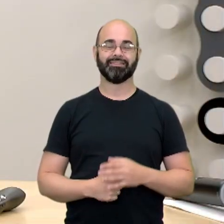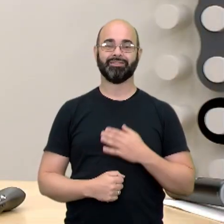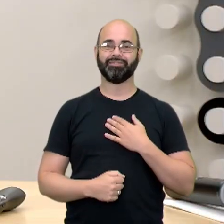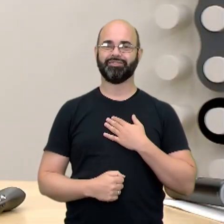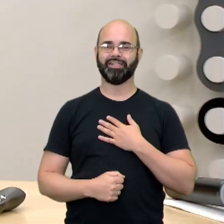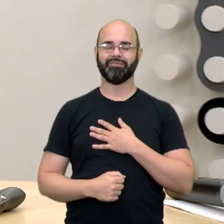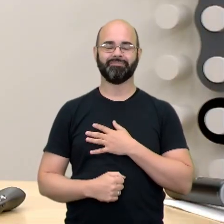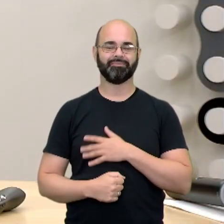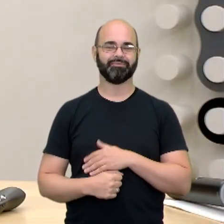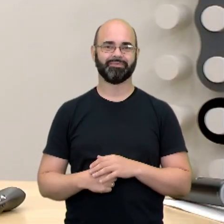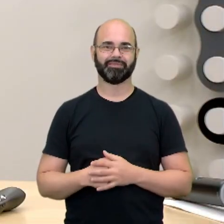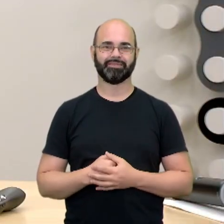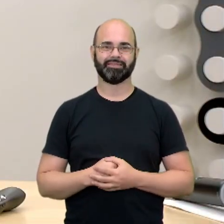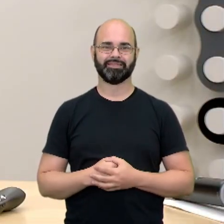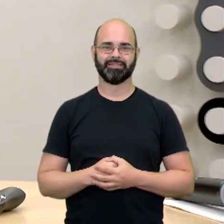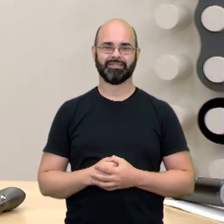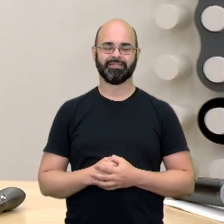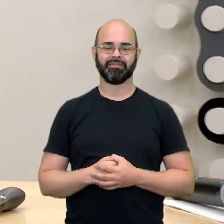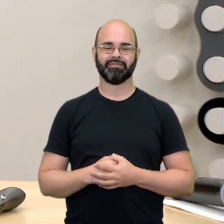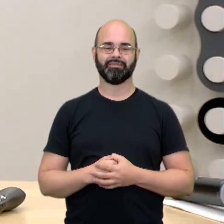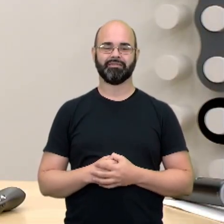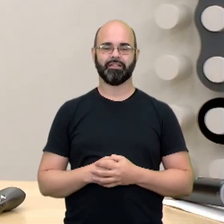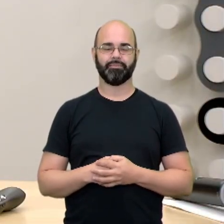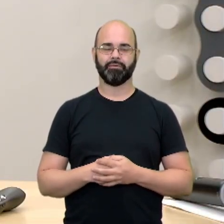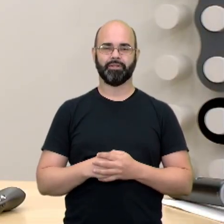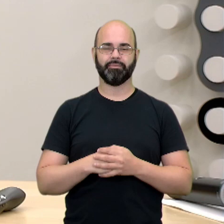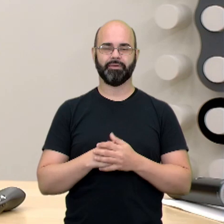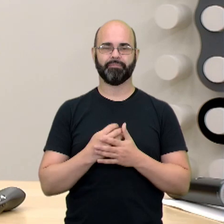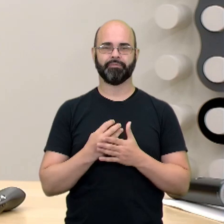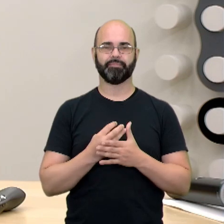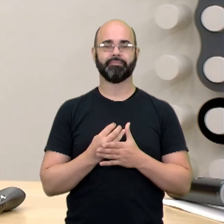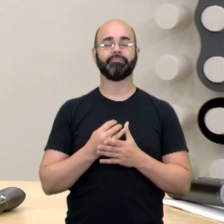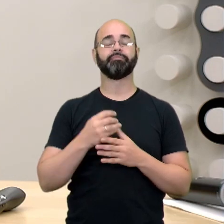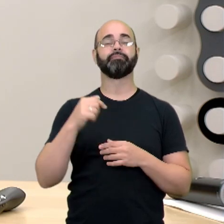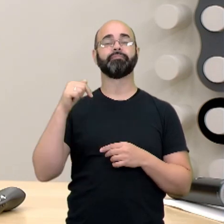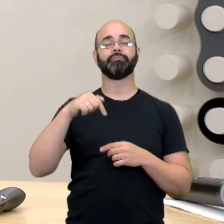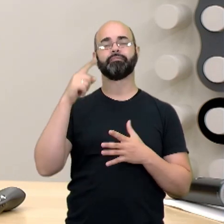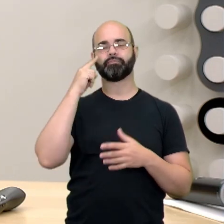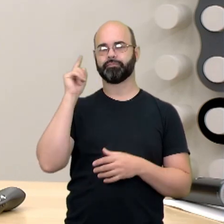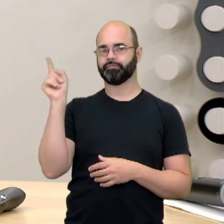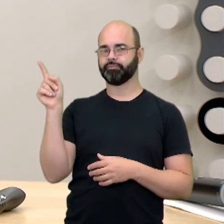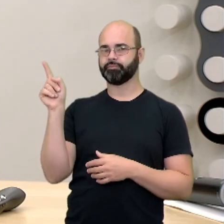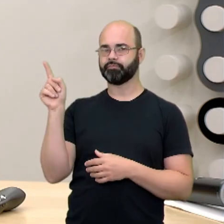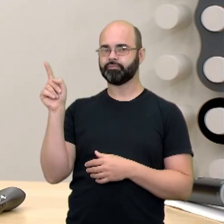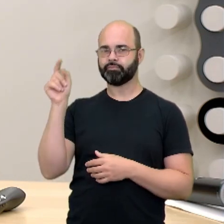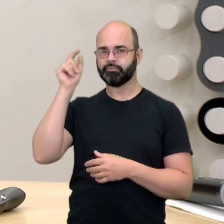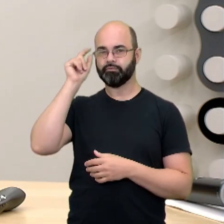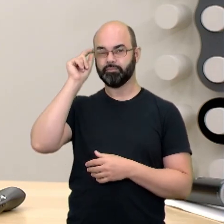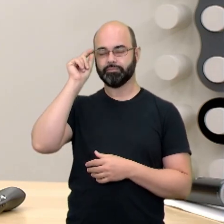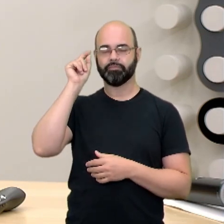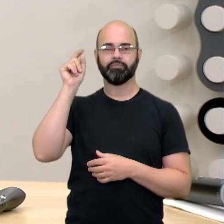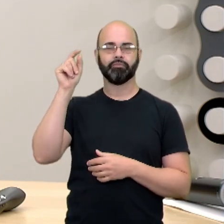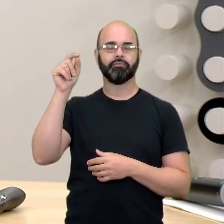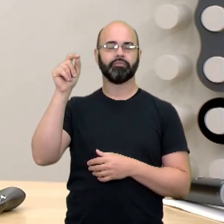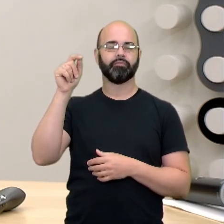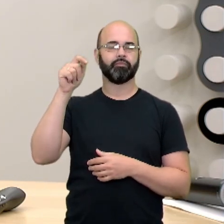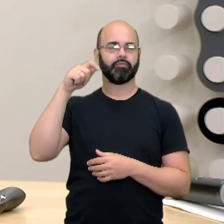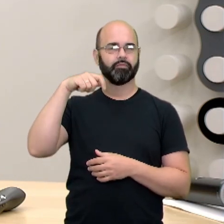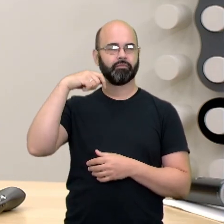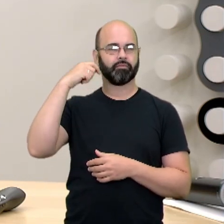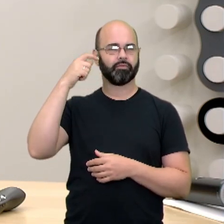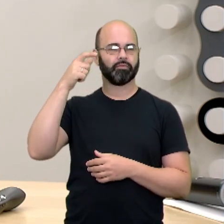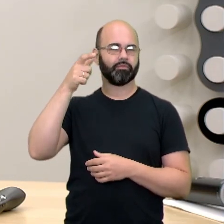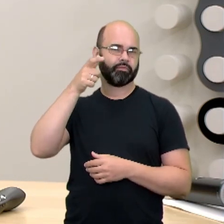Bom, então o vídeo aí retratou bem a questão aí da concentração urbana, né, e os atrativos, né, que as regiões urbanas, principalmente os